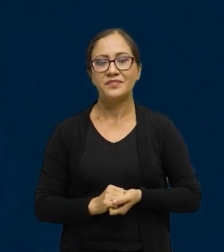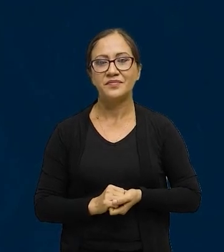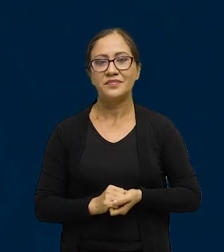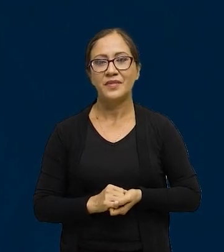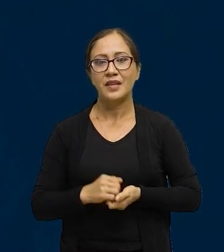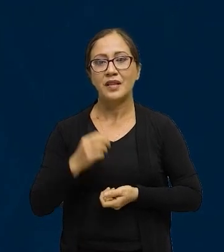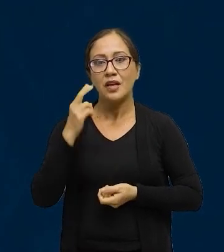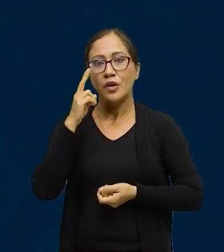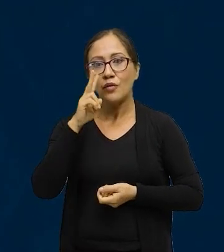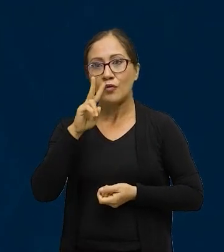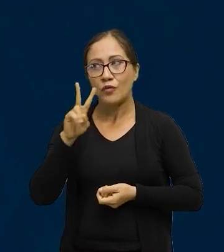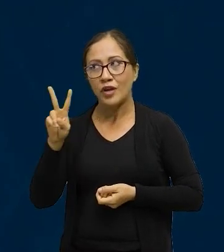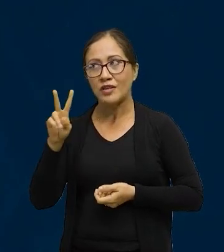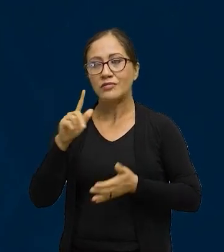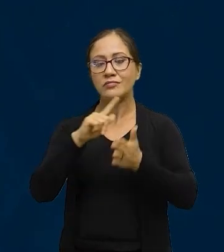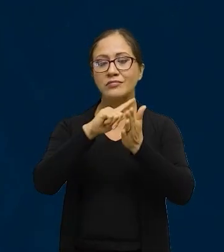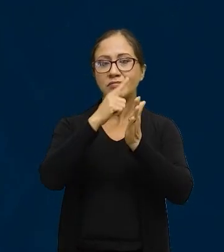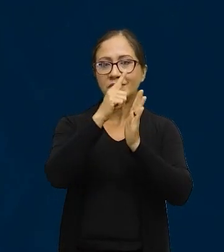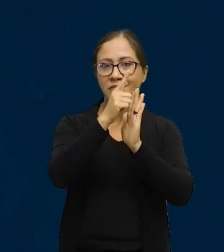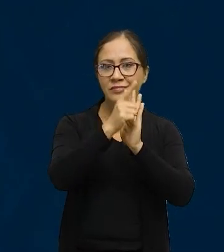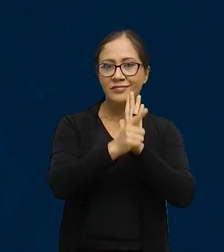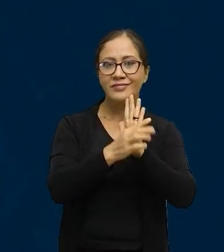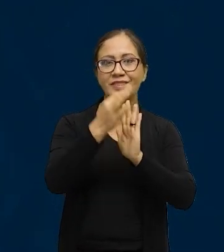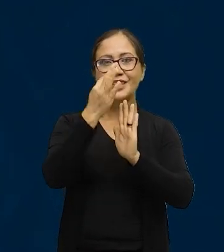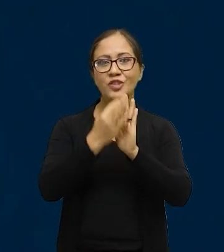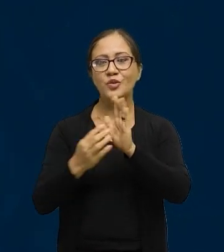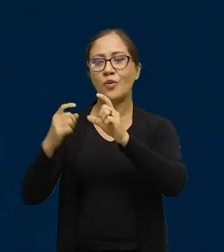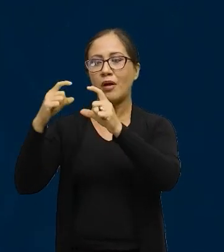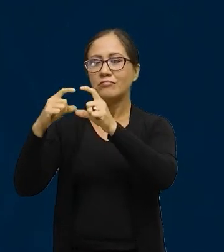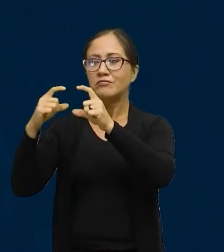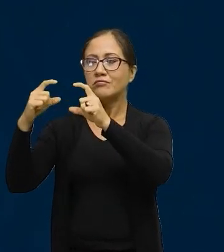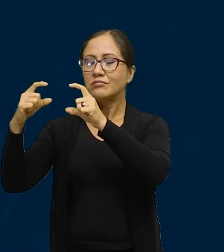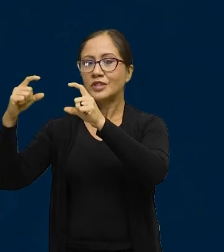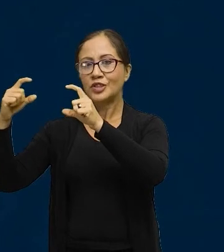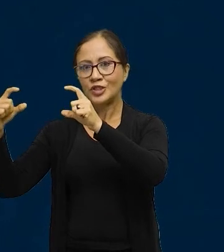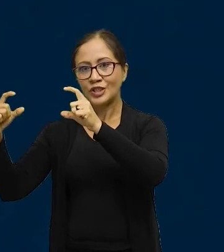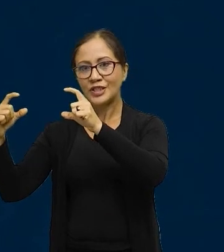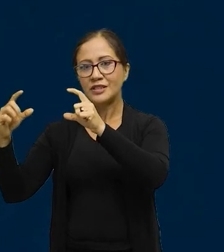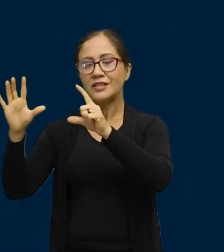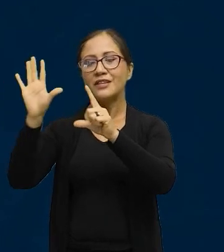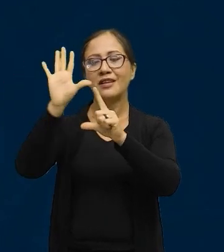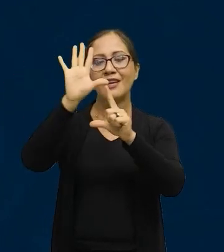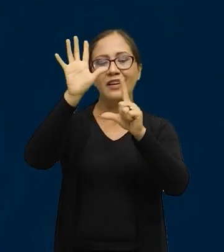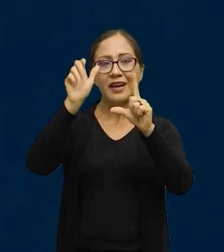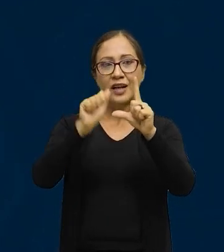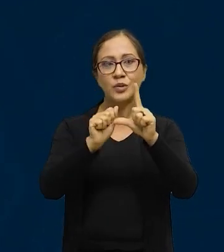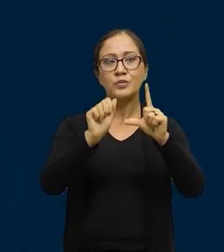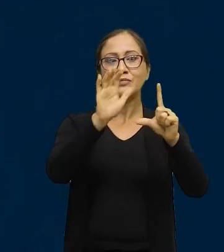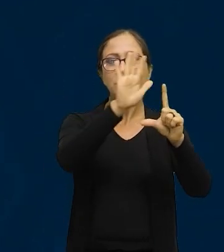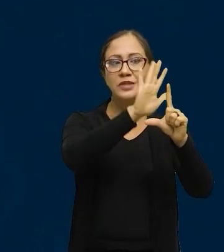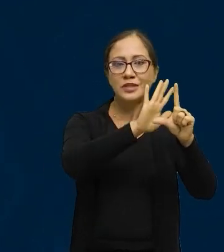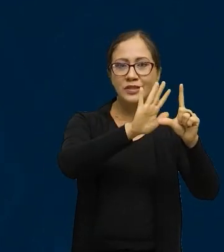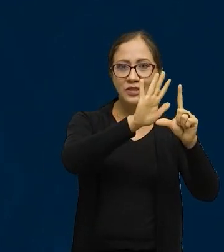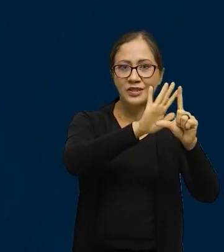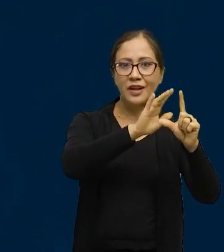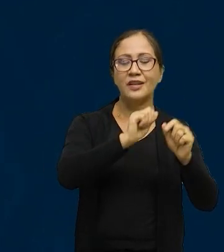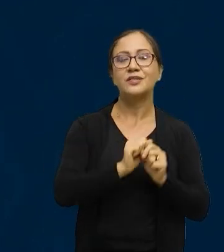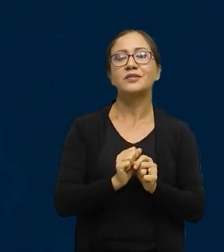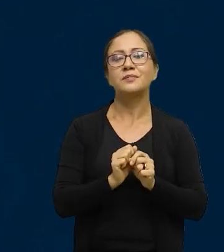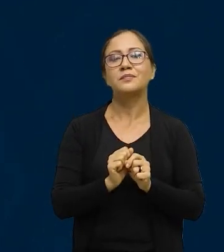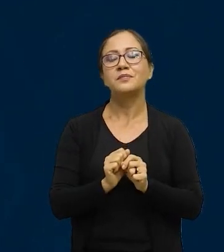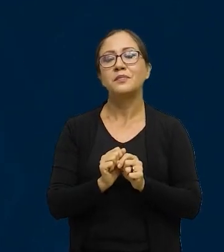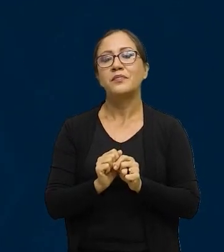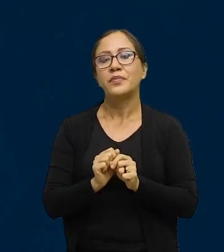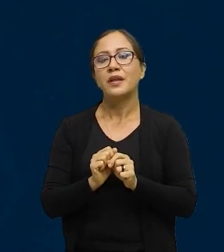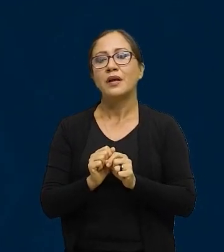Então veja gênero textual, tirinhas, cartoon e charge. Primeiramente, a gente tem que saber